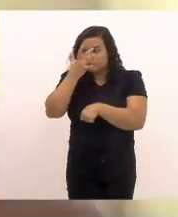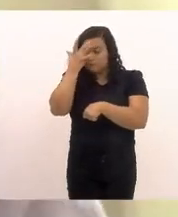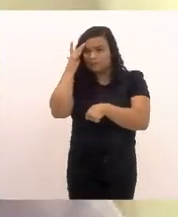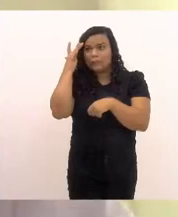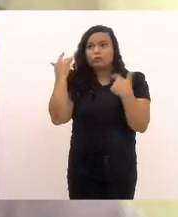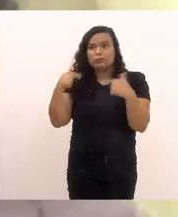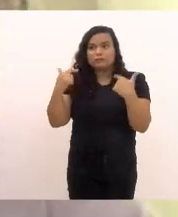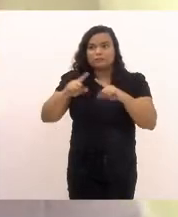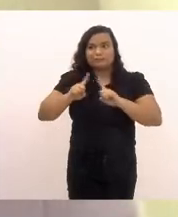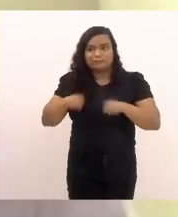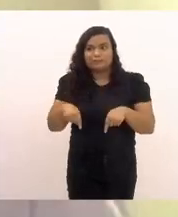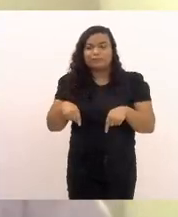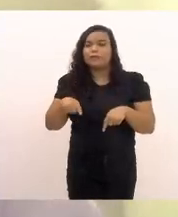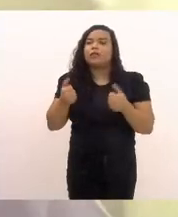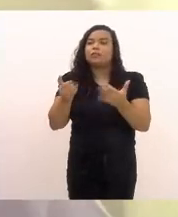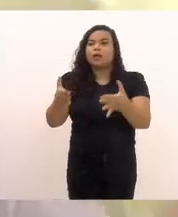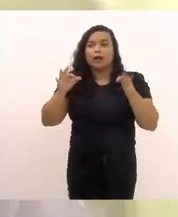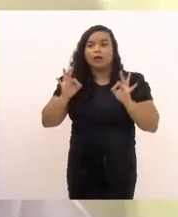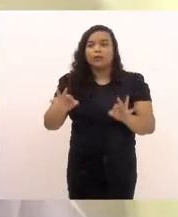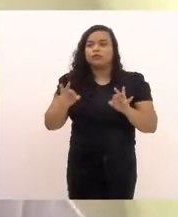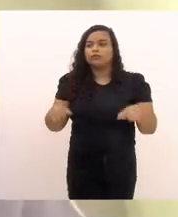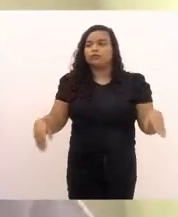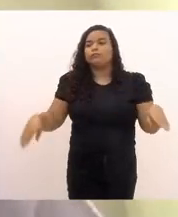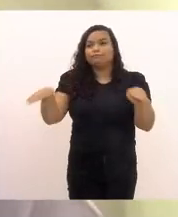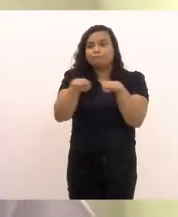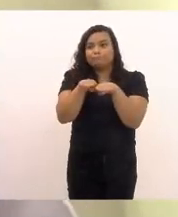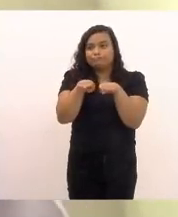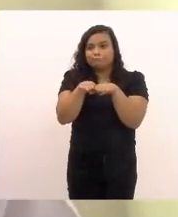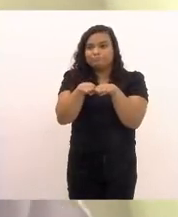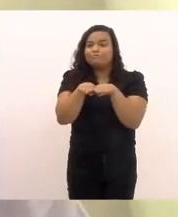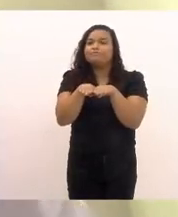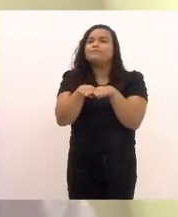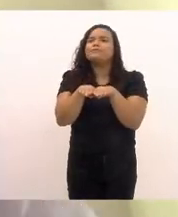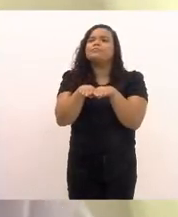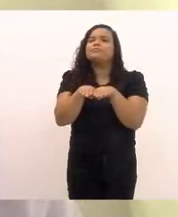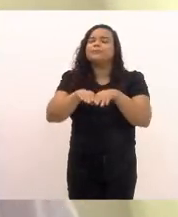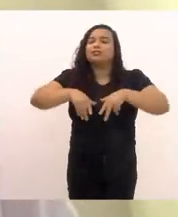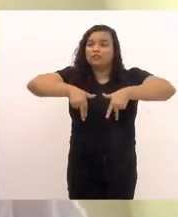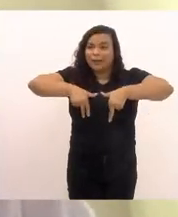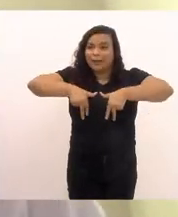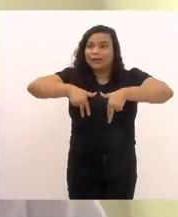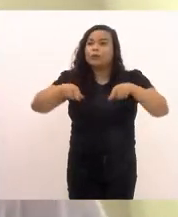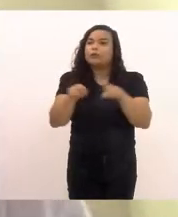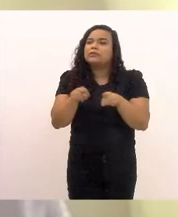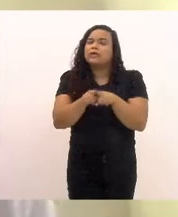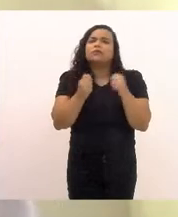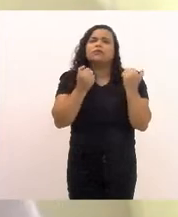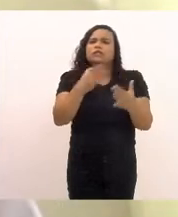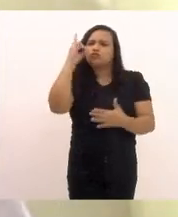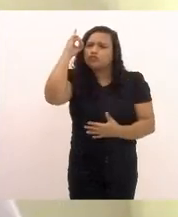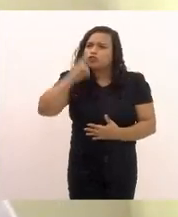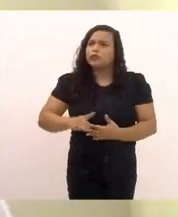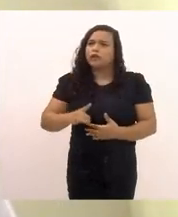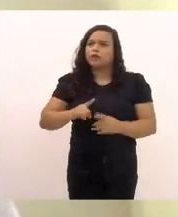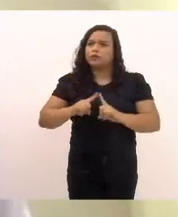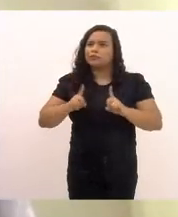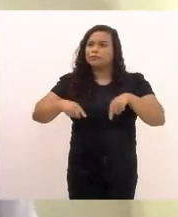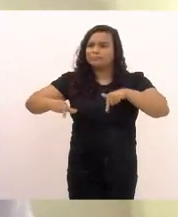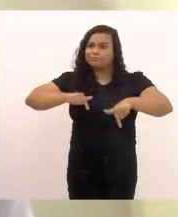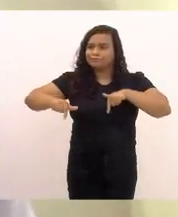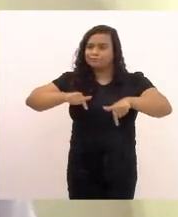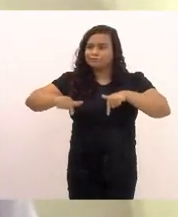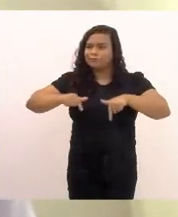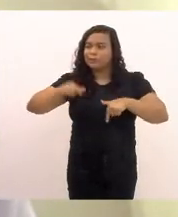pela garantia da equidade de gênero, pela garantia dos direitos, né, dos servidores públicos historicamente